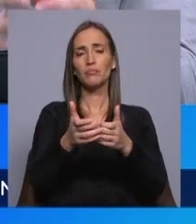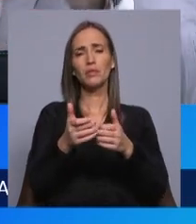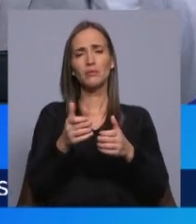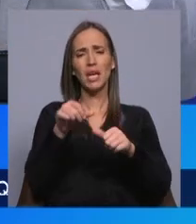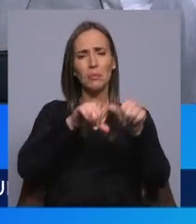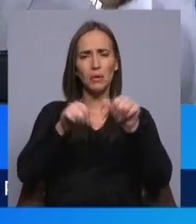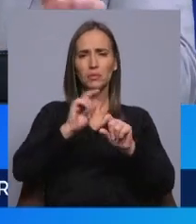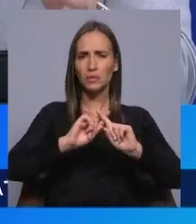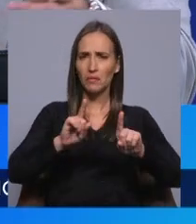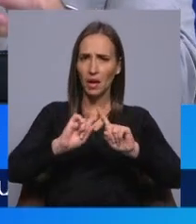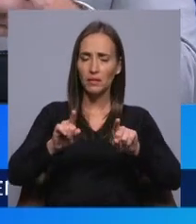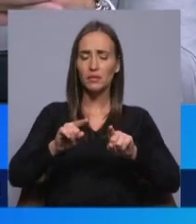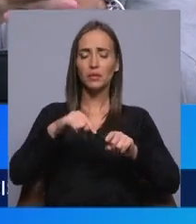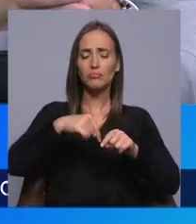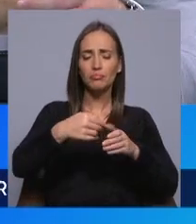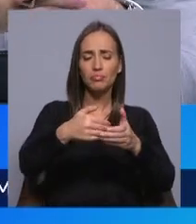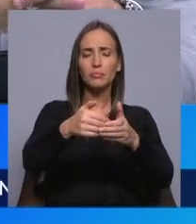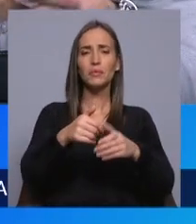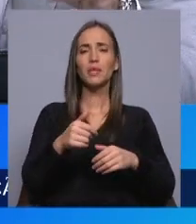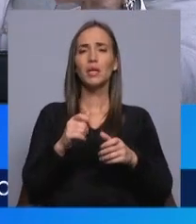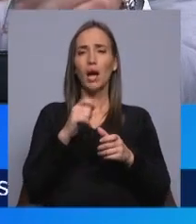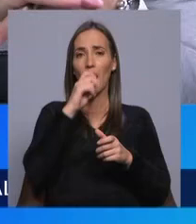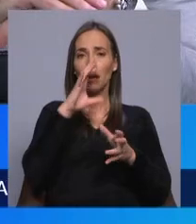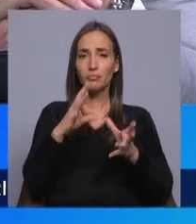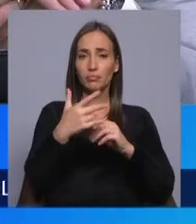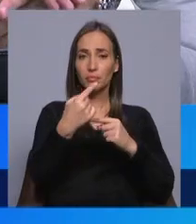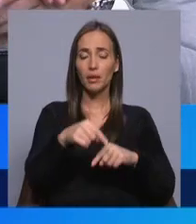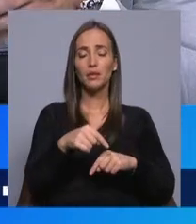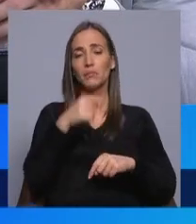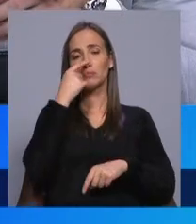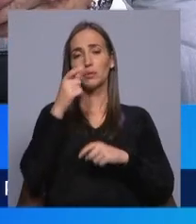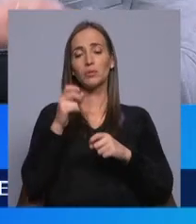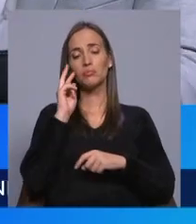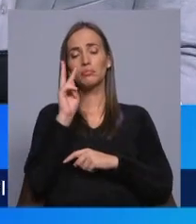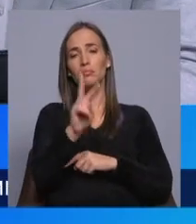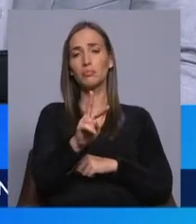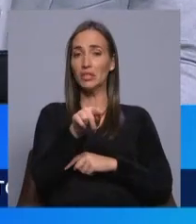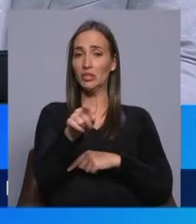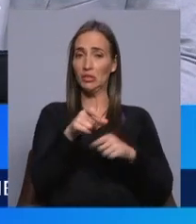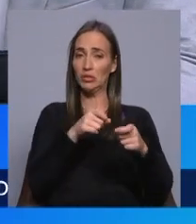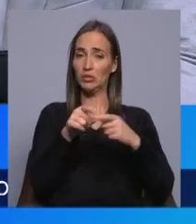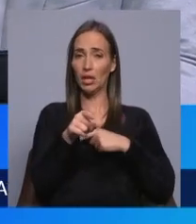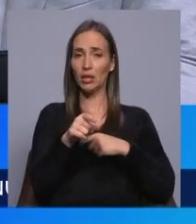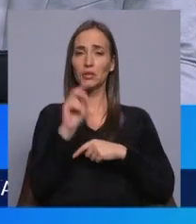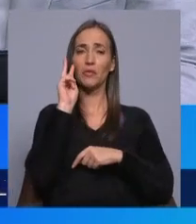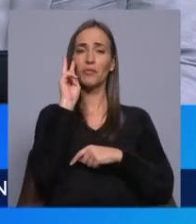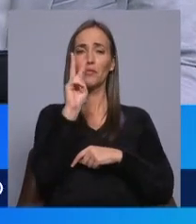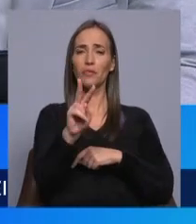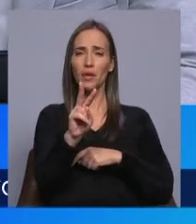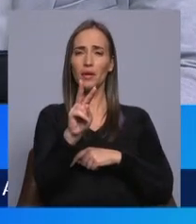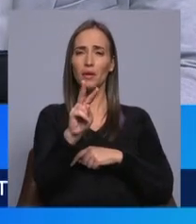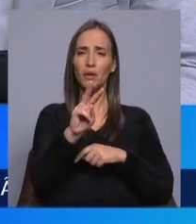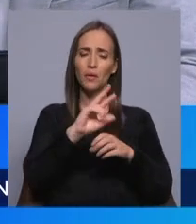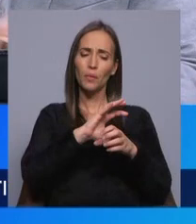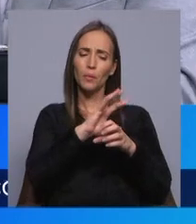diferentes, têm também uma atmosfera. E quando os astrónomos olharam para esta estrela, em particular para a Gamma Columbi, olharam para o seu espectro, a sua